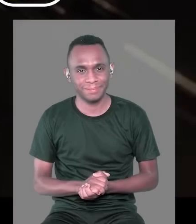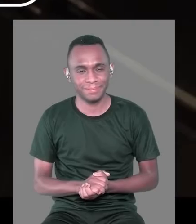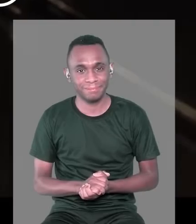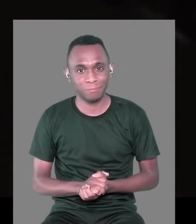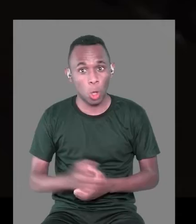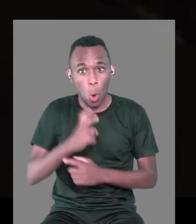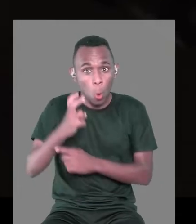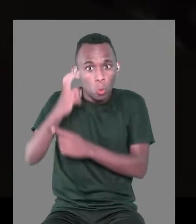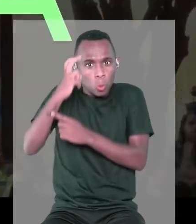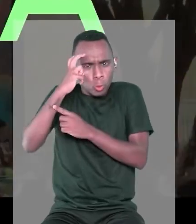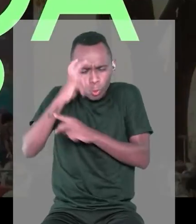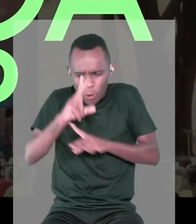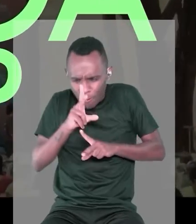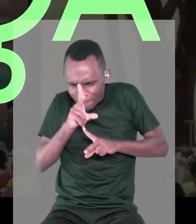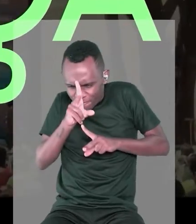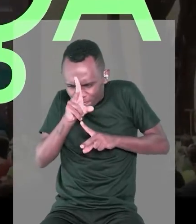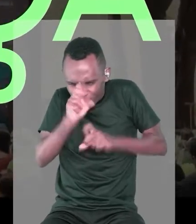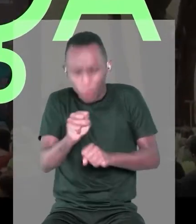A cultura é uma